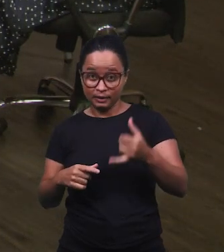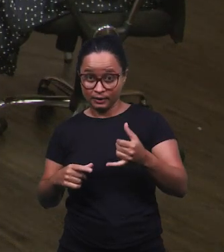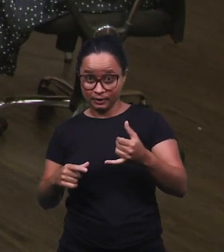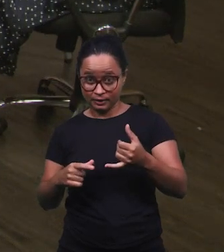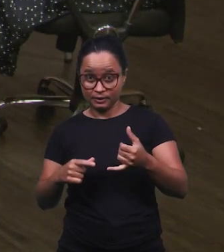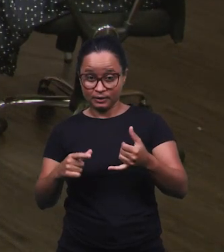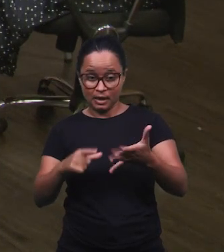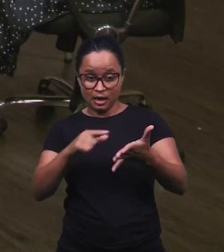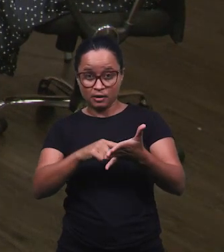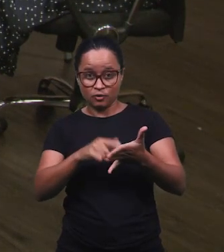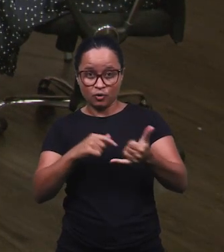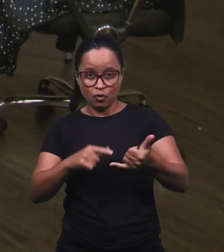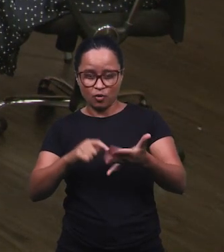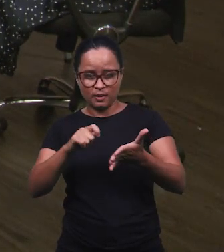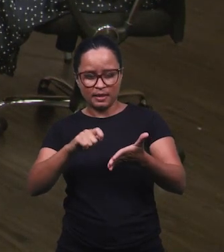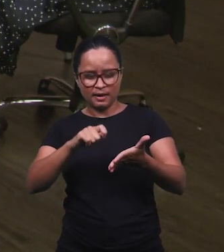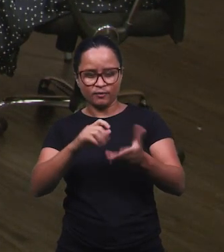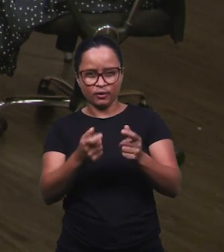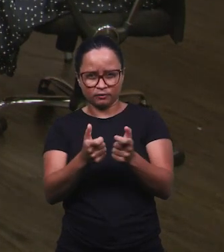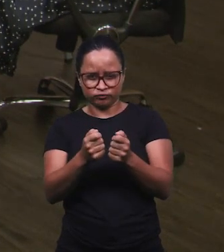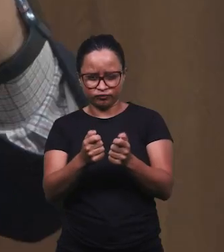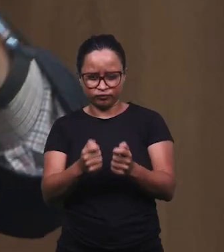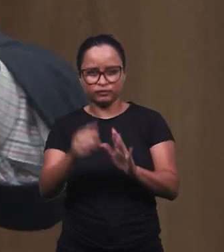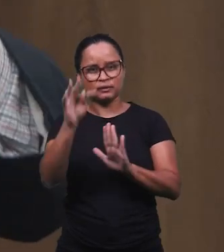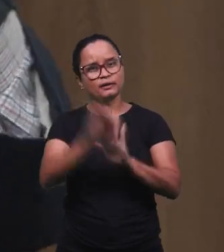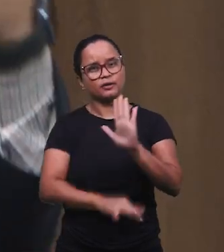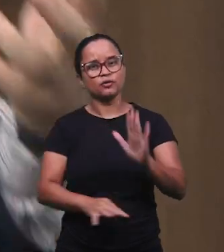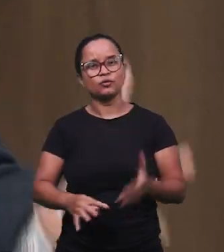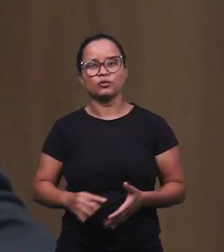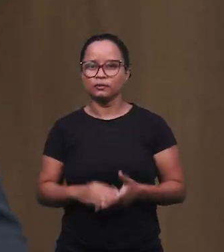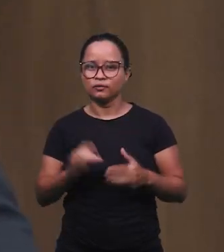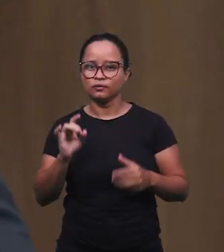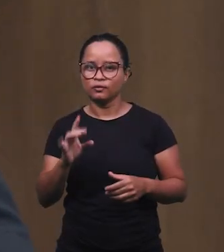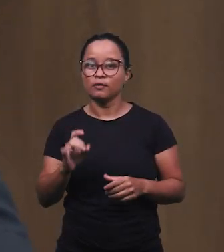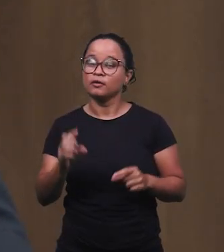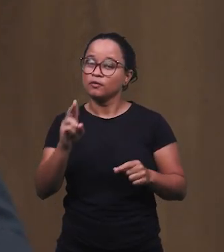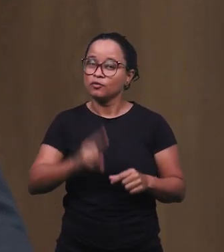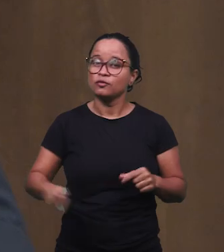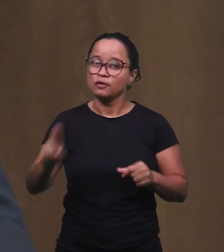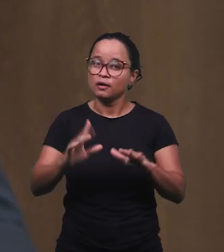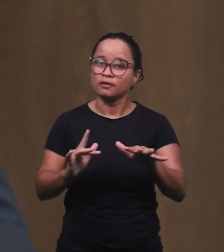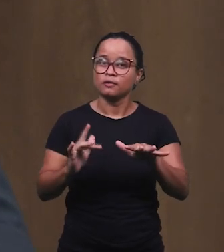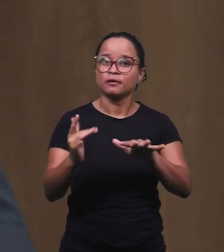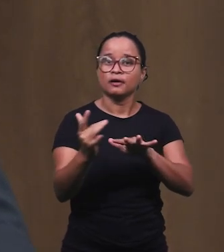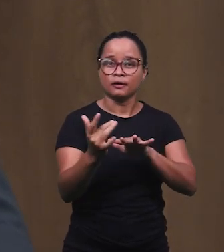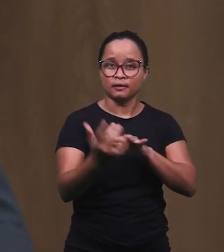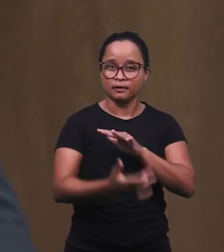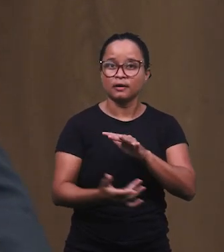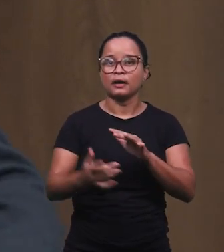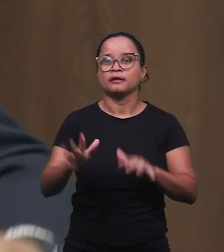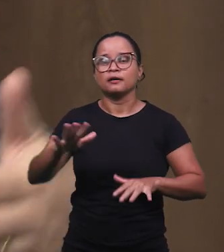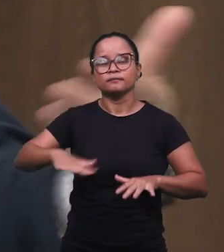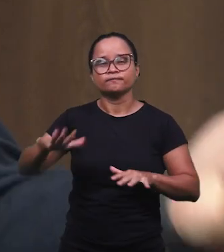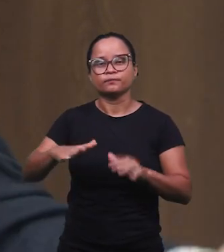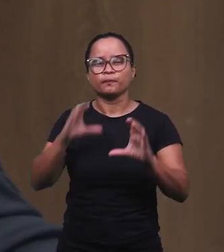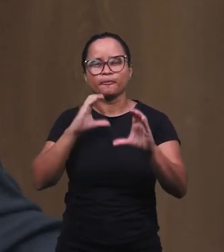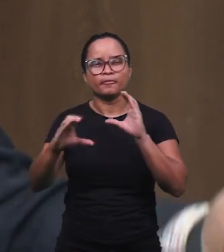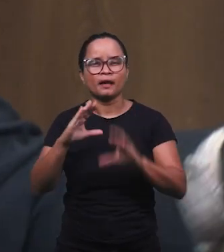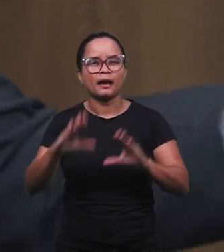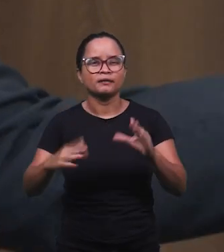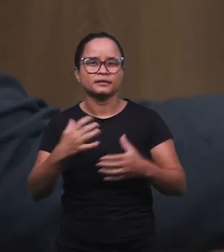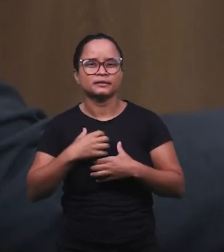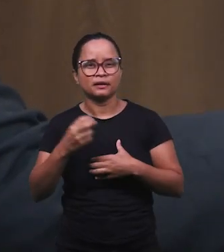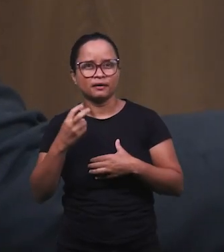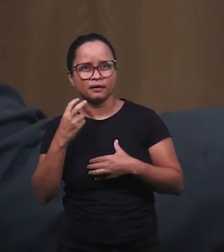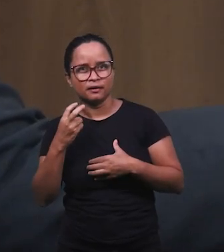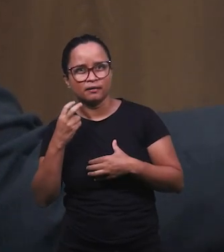tem um texto. Mas então, você utilizar esses canais de comunicação. Às vezes a pessoa fica com vergonha, às vezes